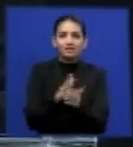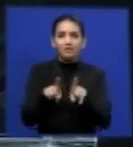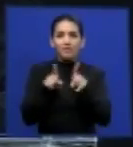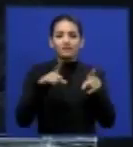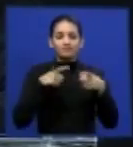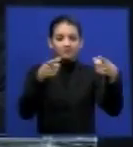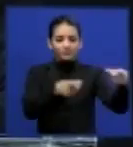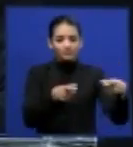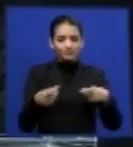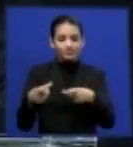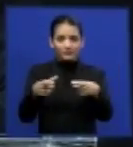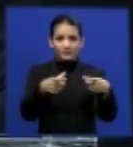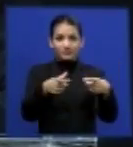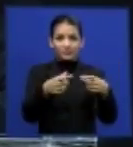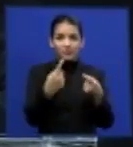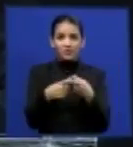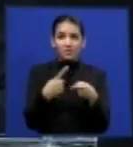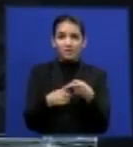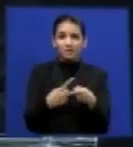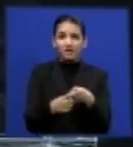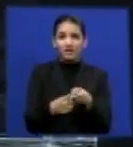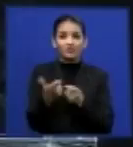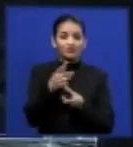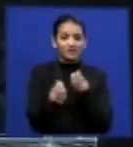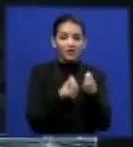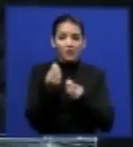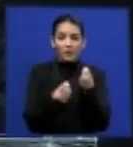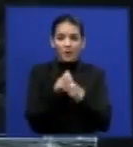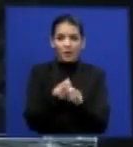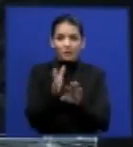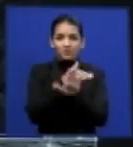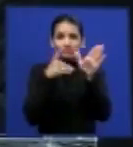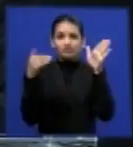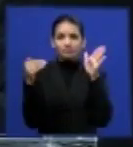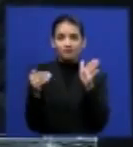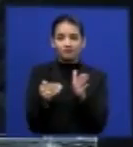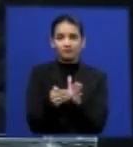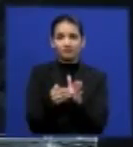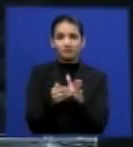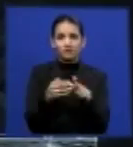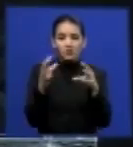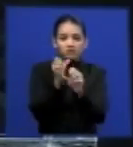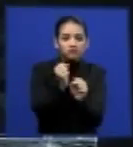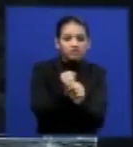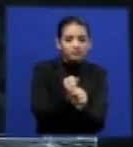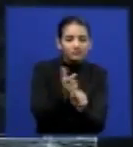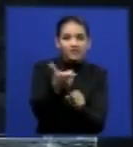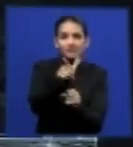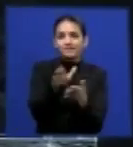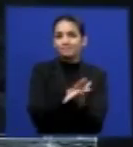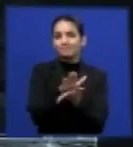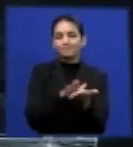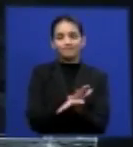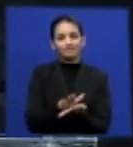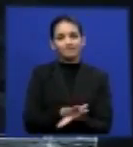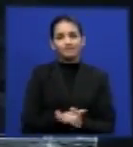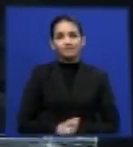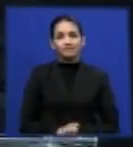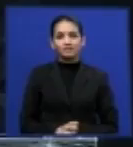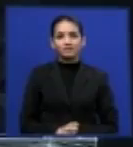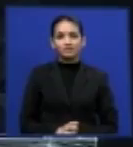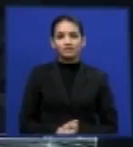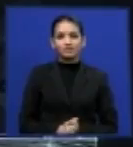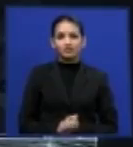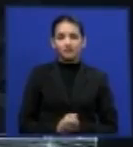espaço. Os seus vazios não são totalmente preenchidos. Ele pode, ao ser compactado